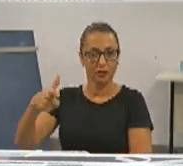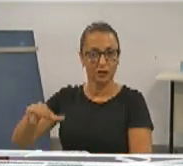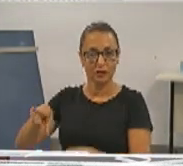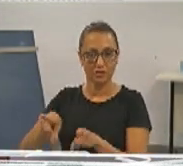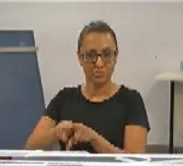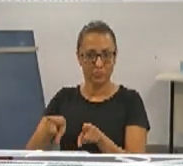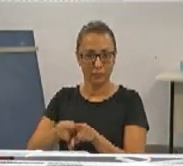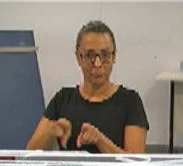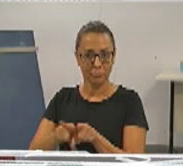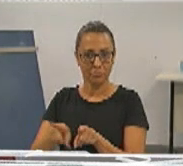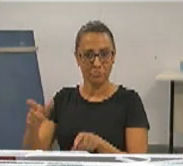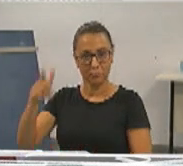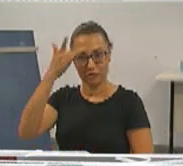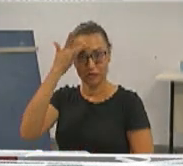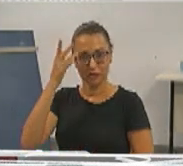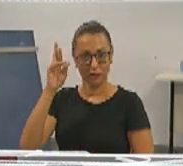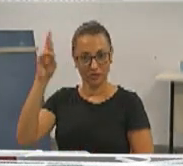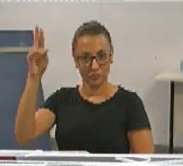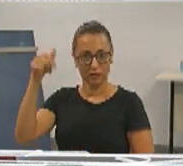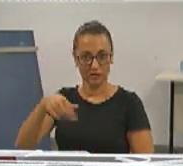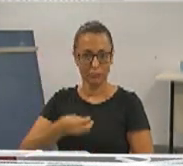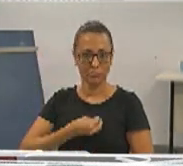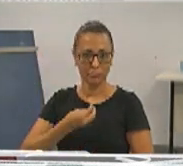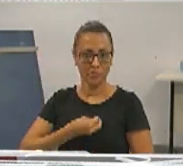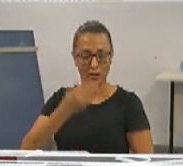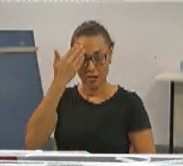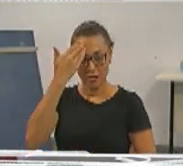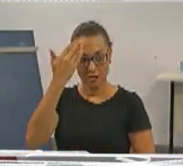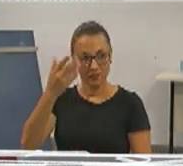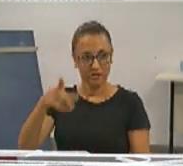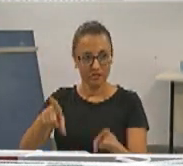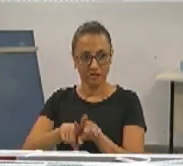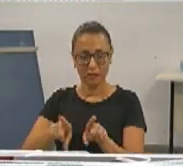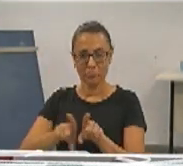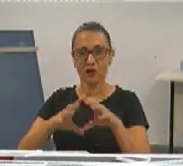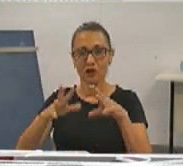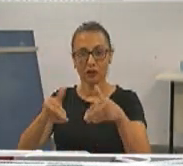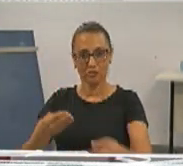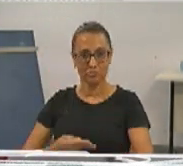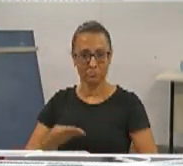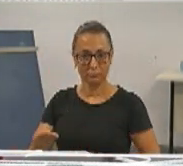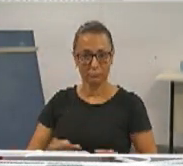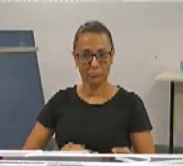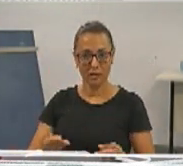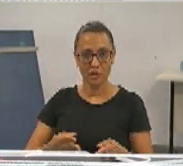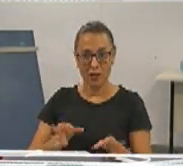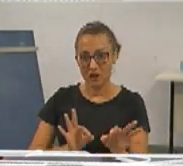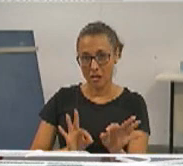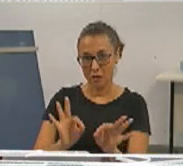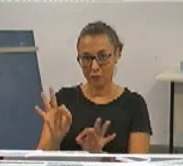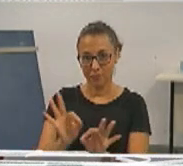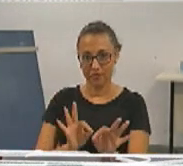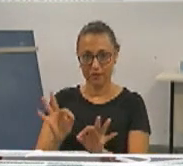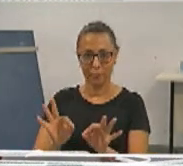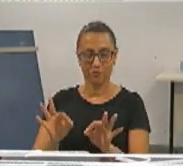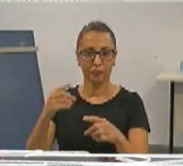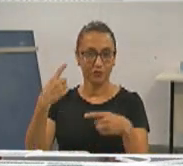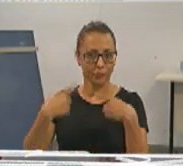E os nossos agradecimentos também se estendem a todos os servidores que ajudaram na realização desse